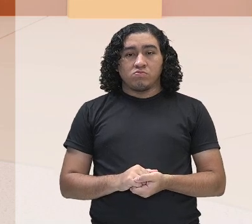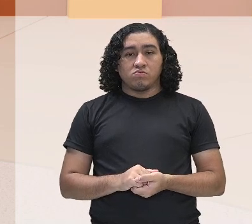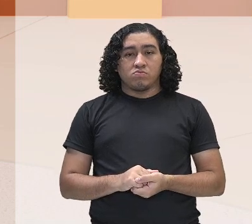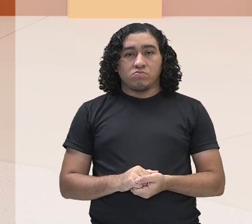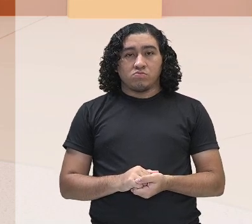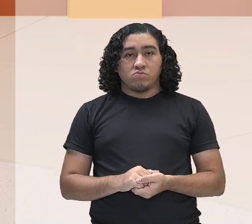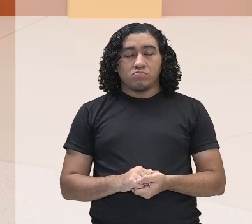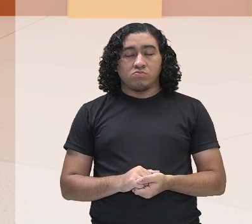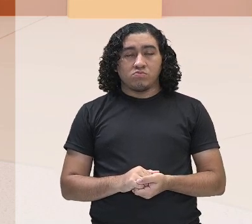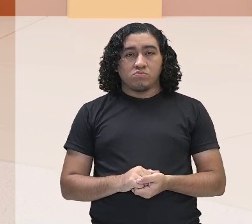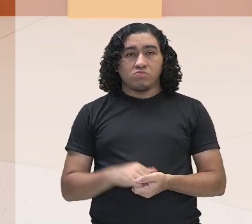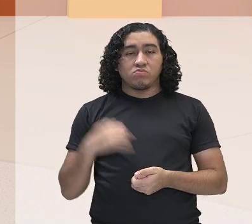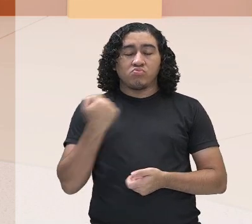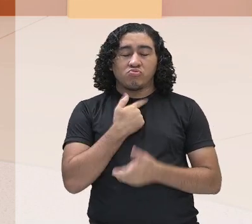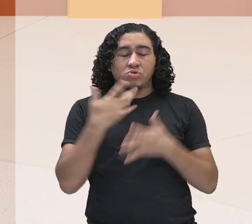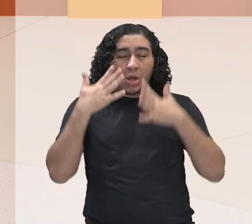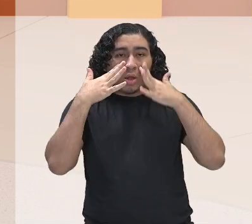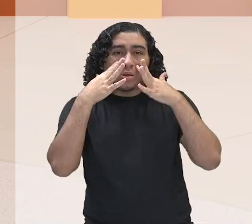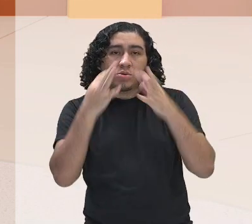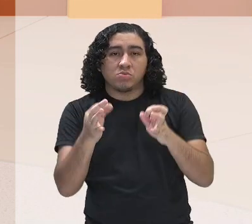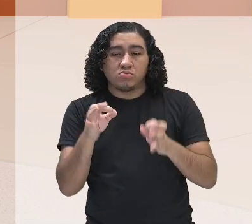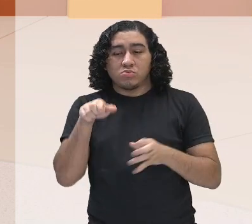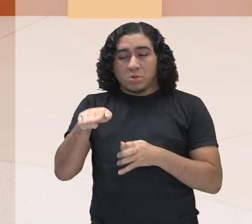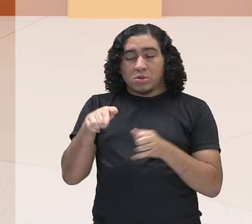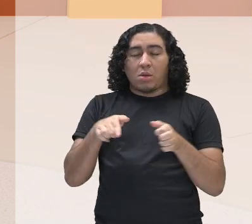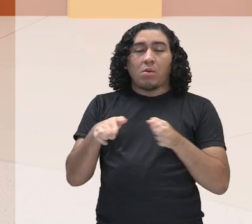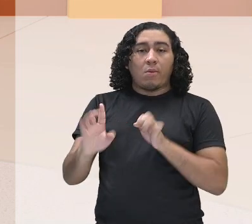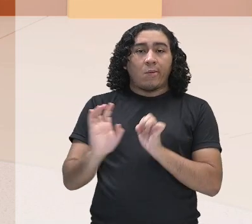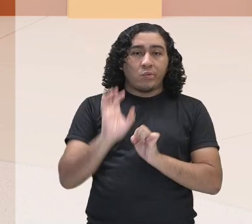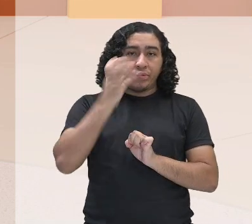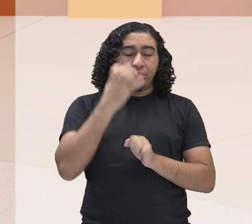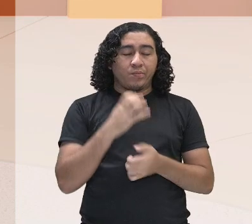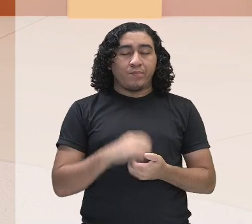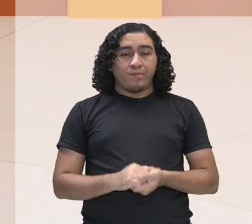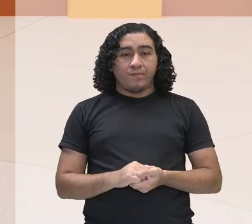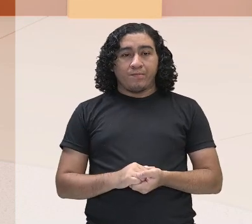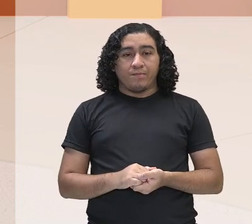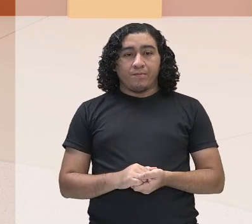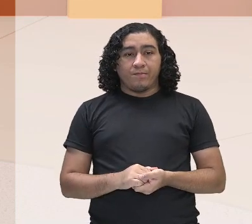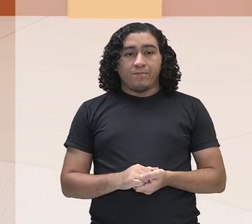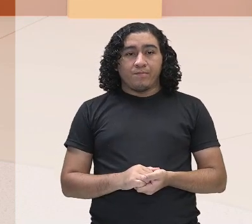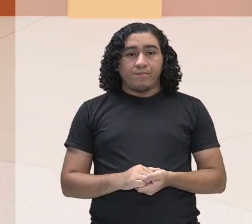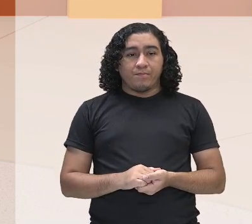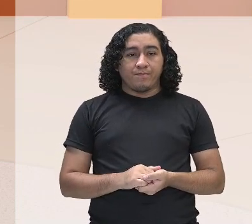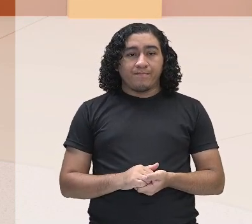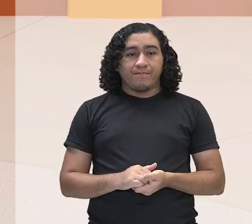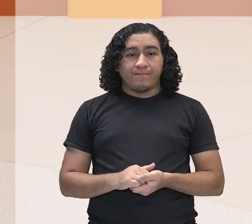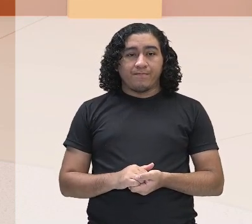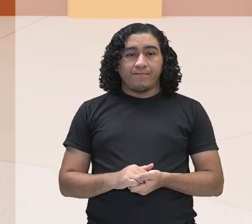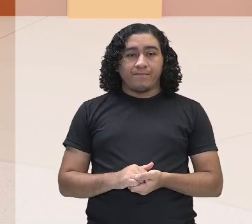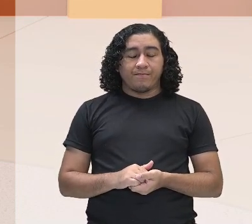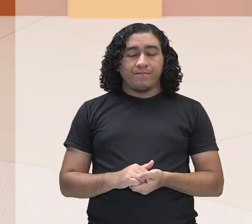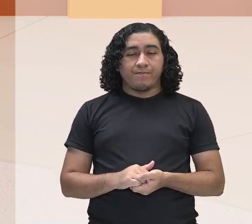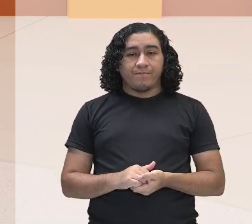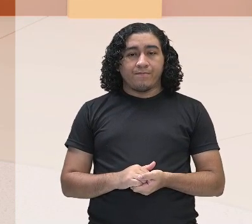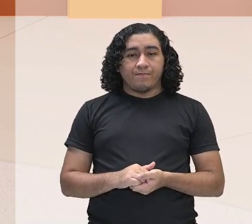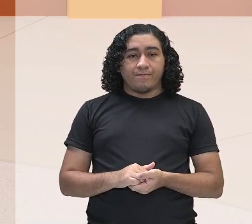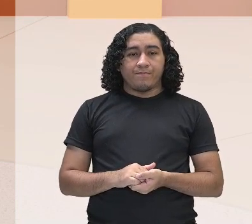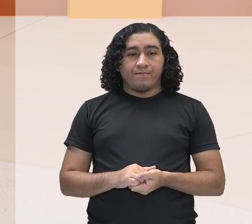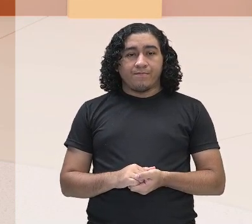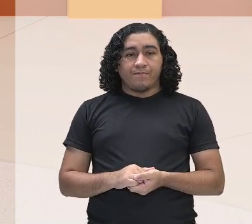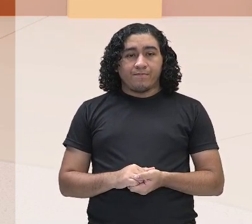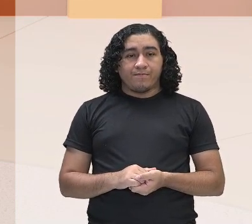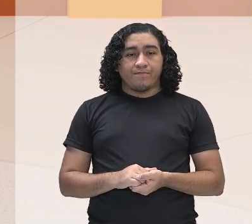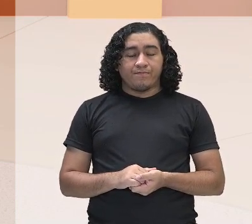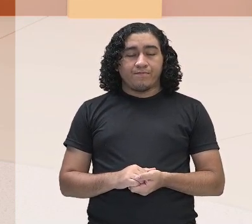observar esse processo de urbanização. Além disso, nós temos aí, olha, a gente vai observar